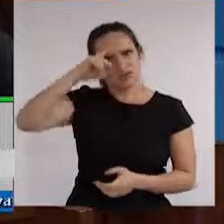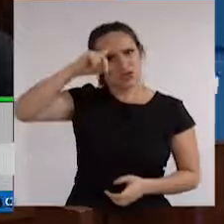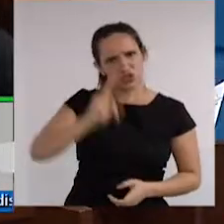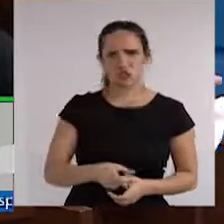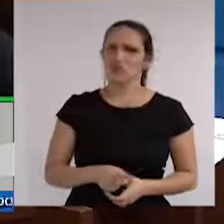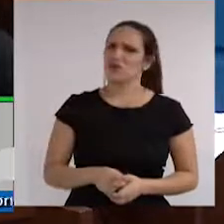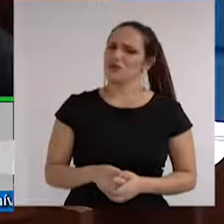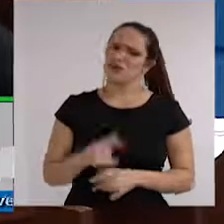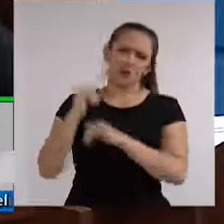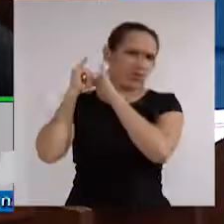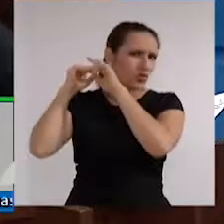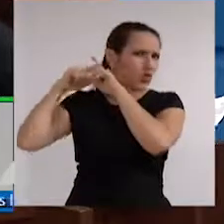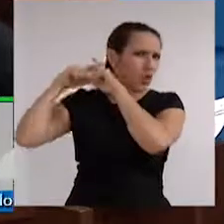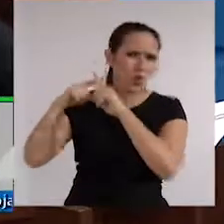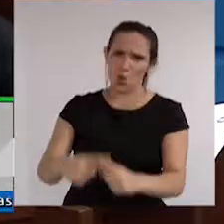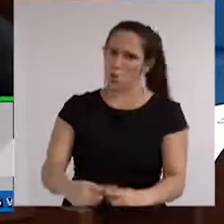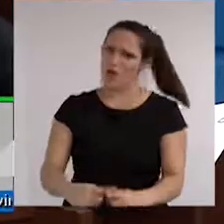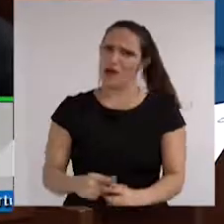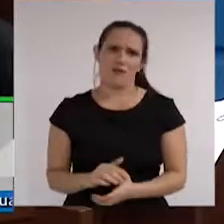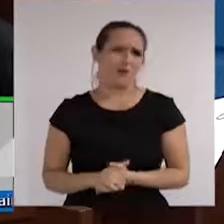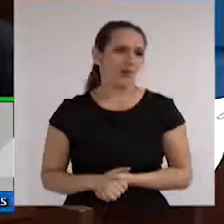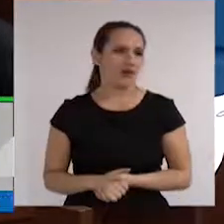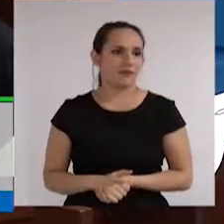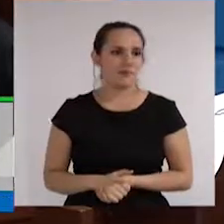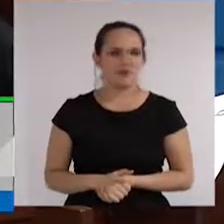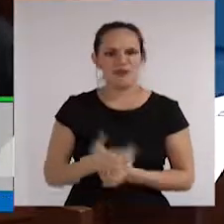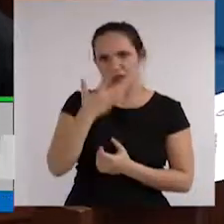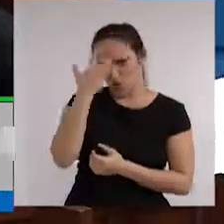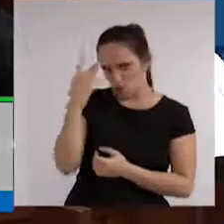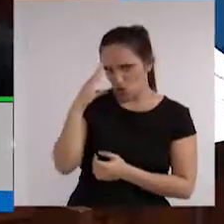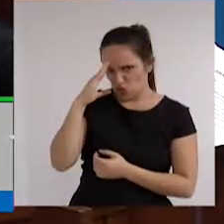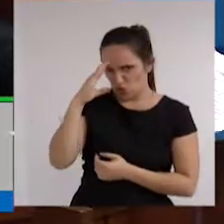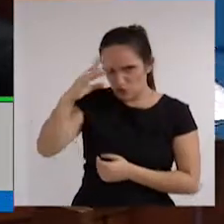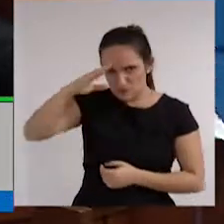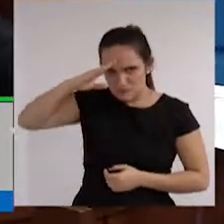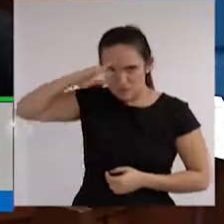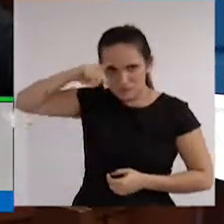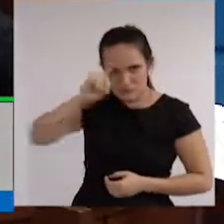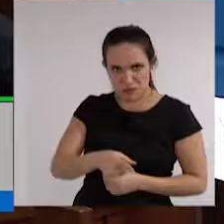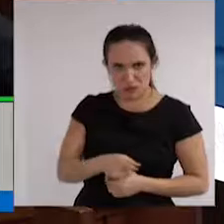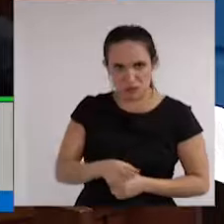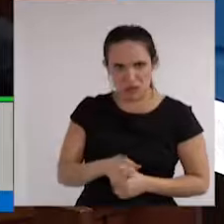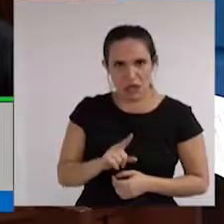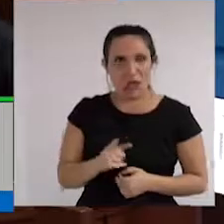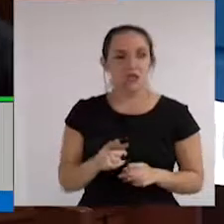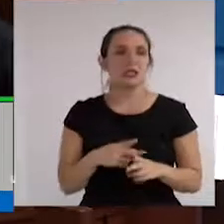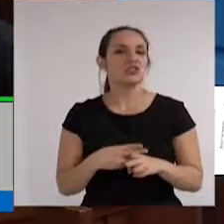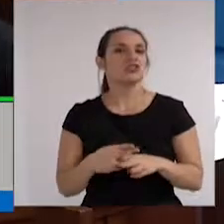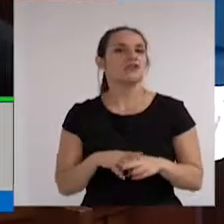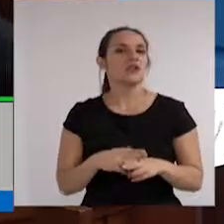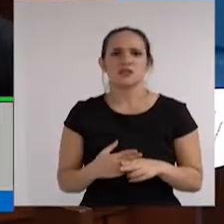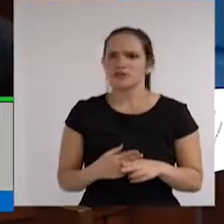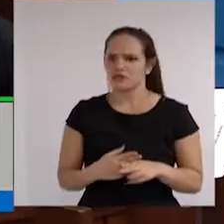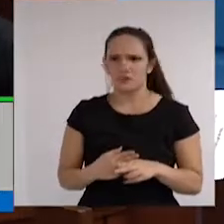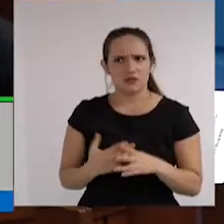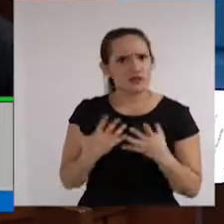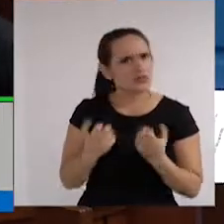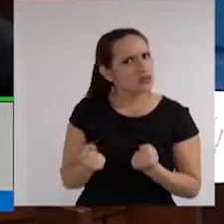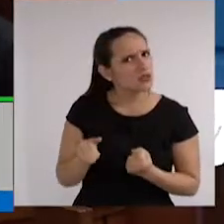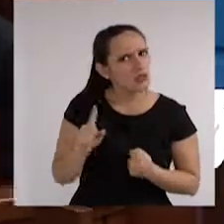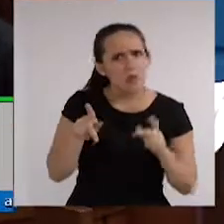mais. E ditadorzinhos disfarçados em democratas, que eles sejam rejeitados pela